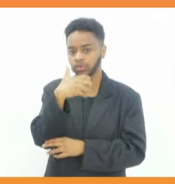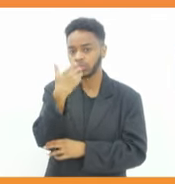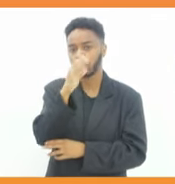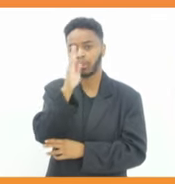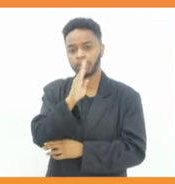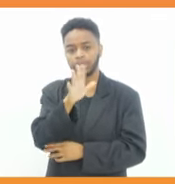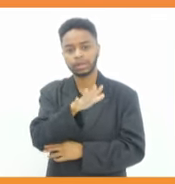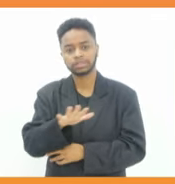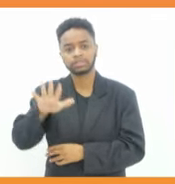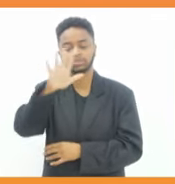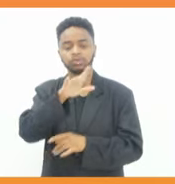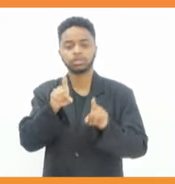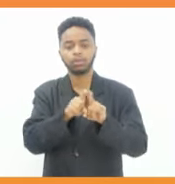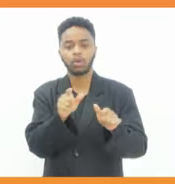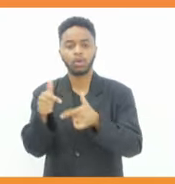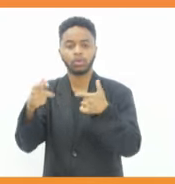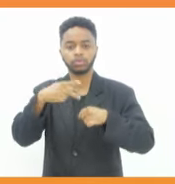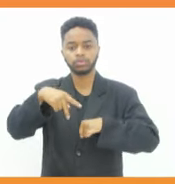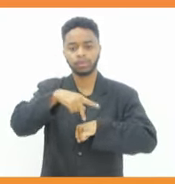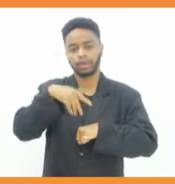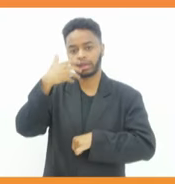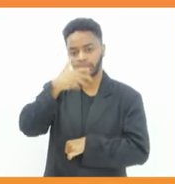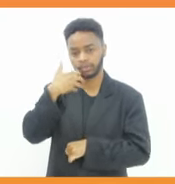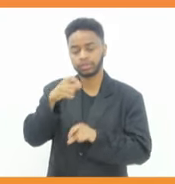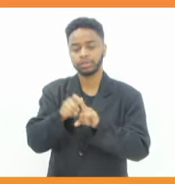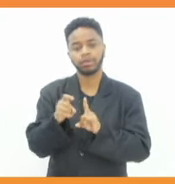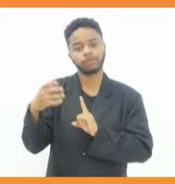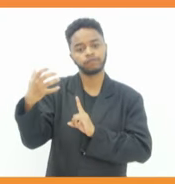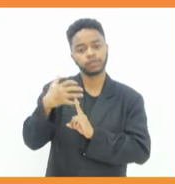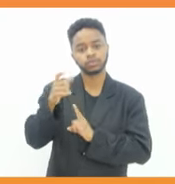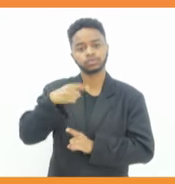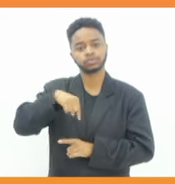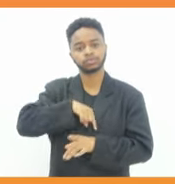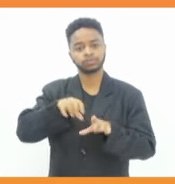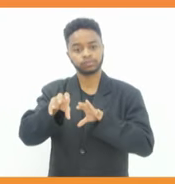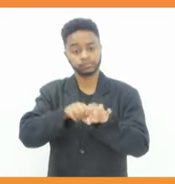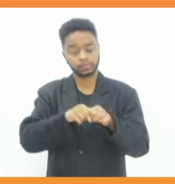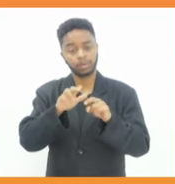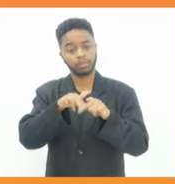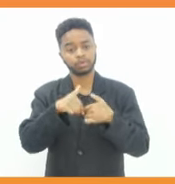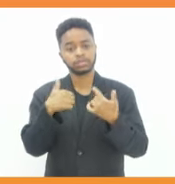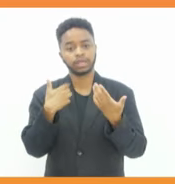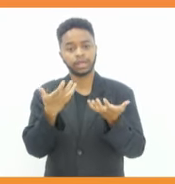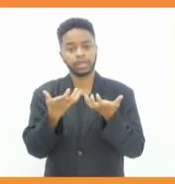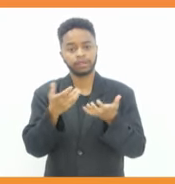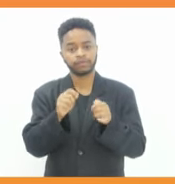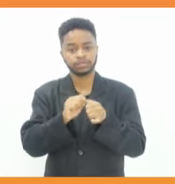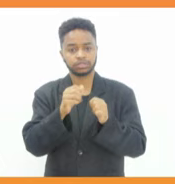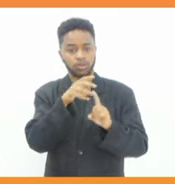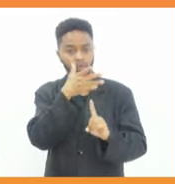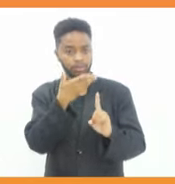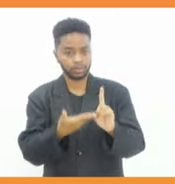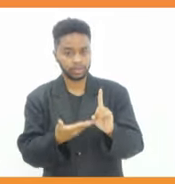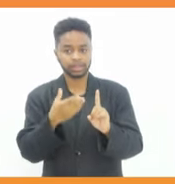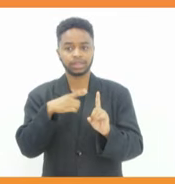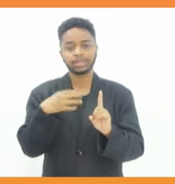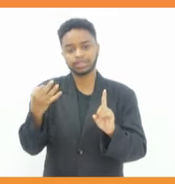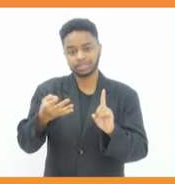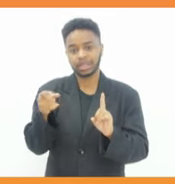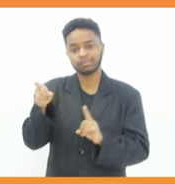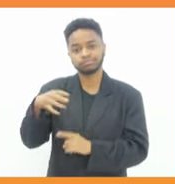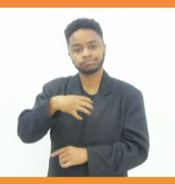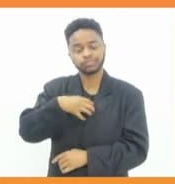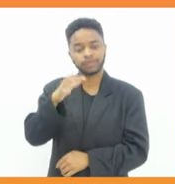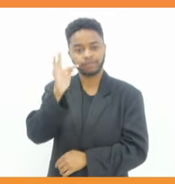do país, foi grande influência na nossa formação e a gente gostaria de prestar essa homenagem a ela. A gente tem certeza que ela ficaria